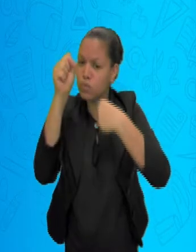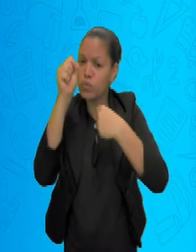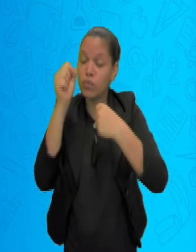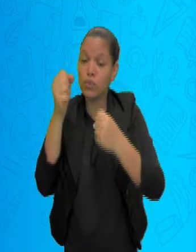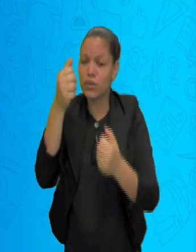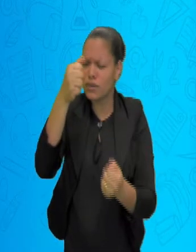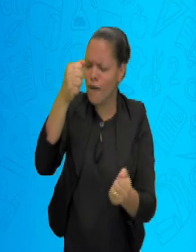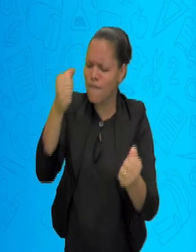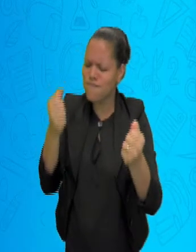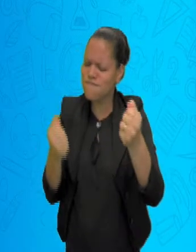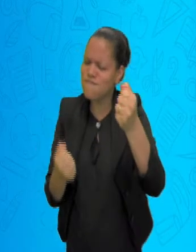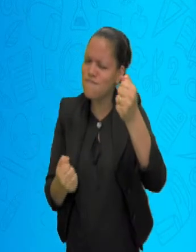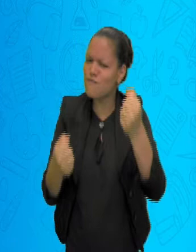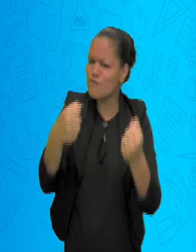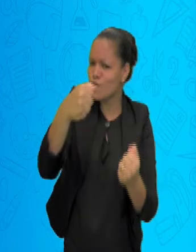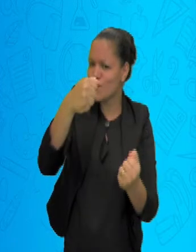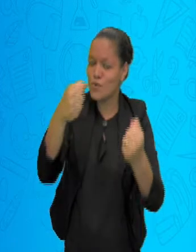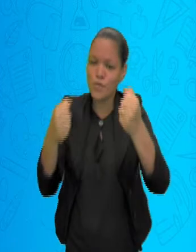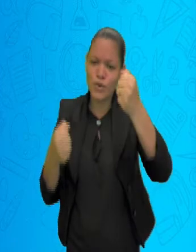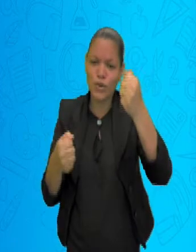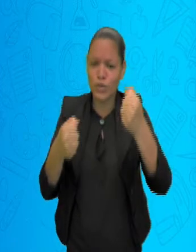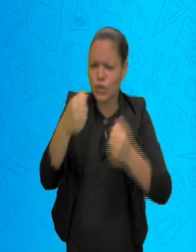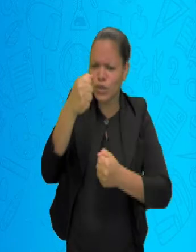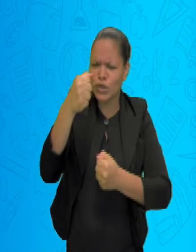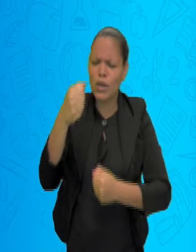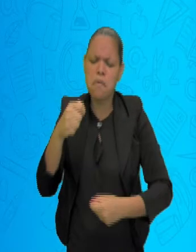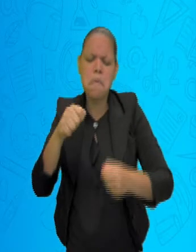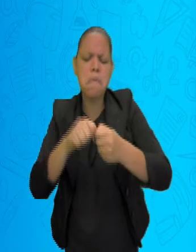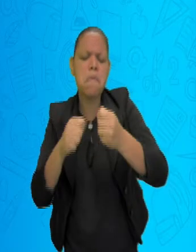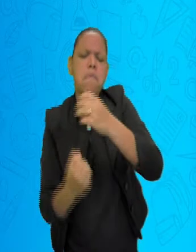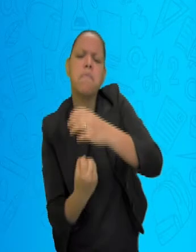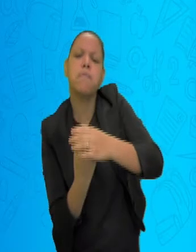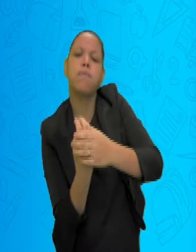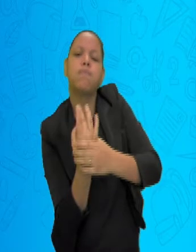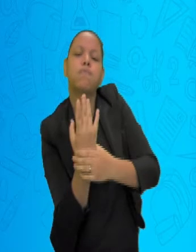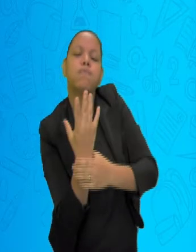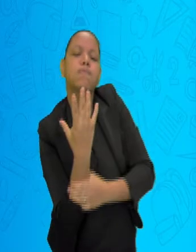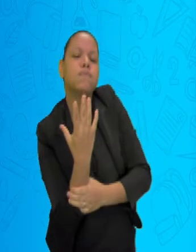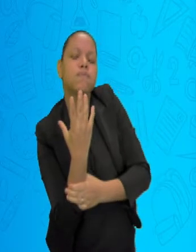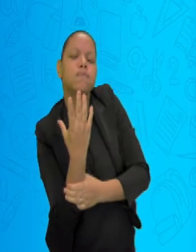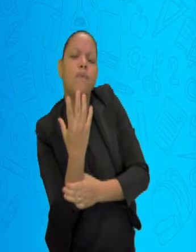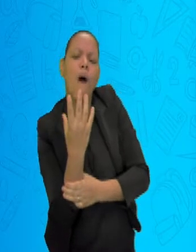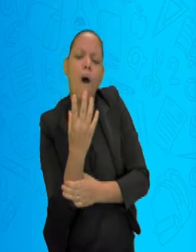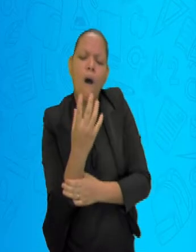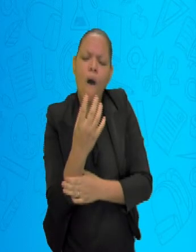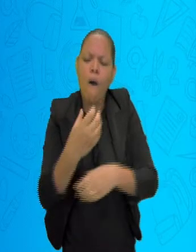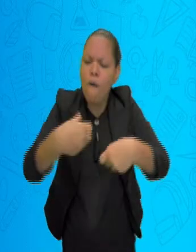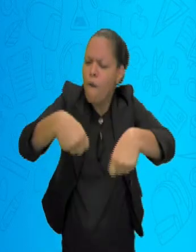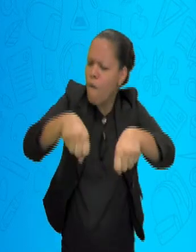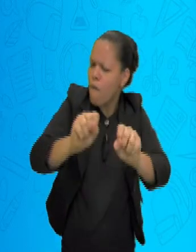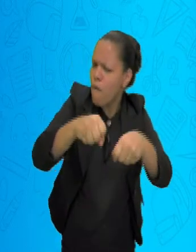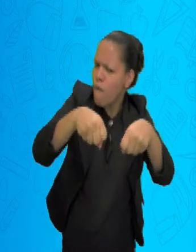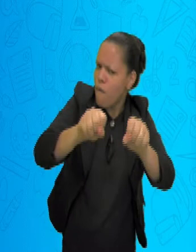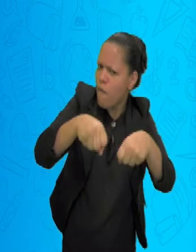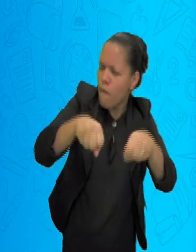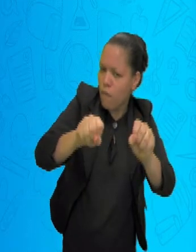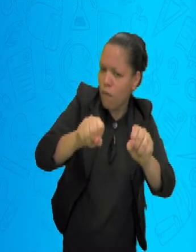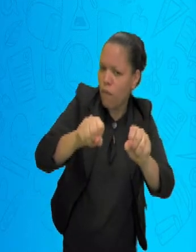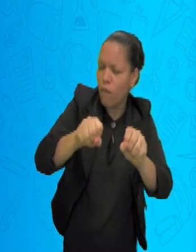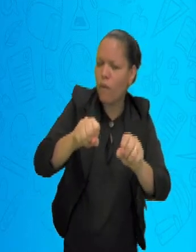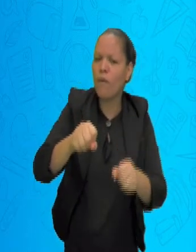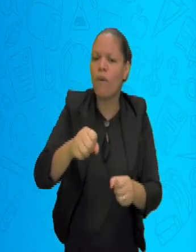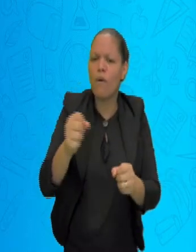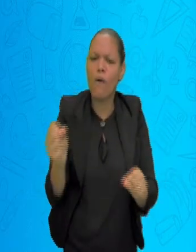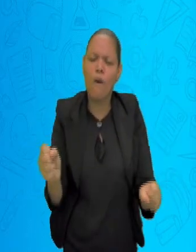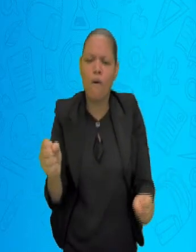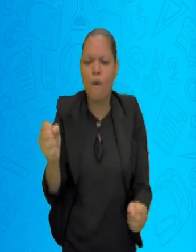extrativismo. Então, nós temos aqui como exemplo a fabricação de carros e também de motos. Então, outros também objetos como